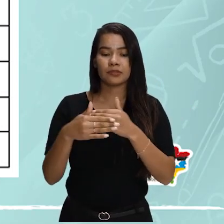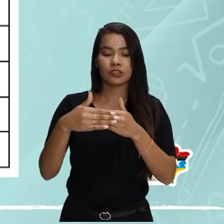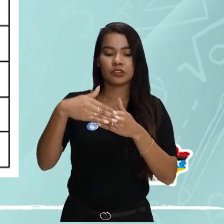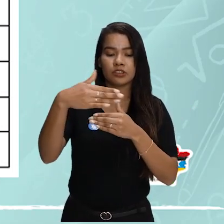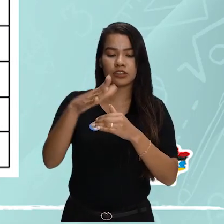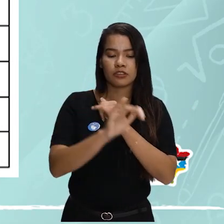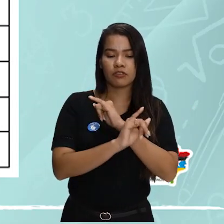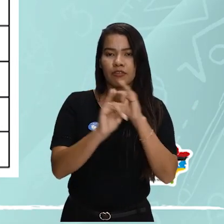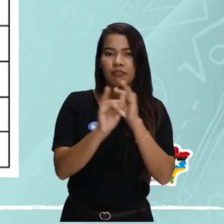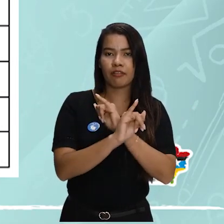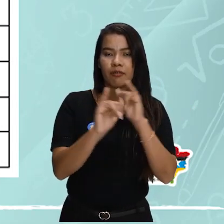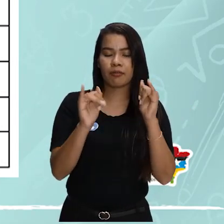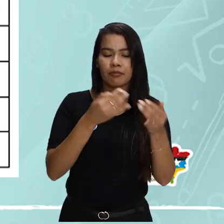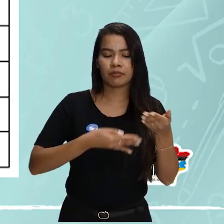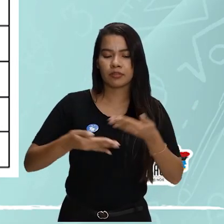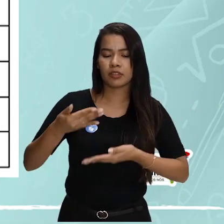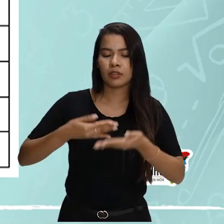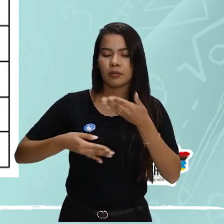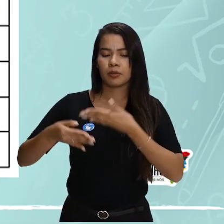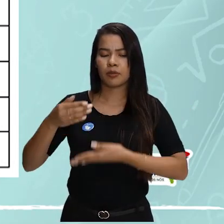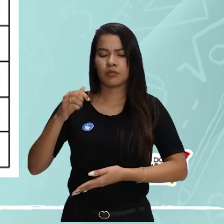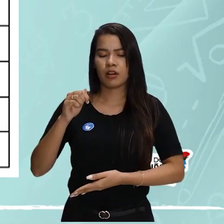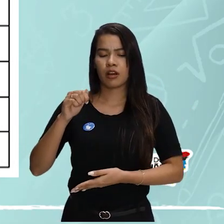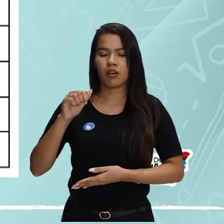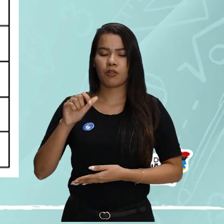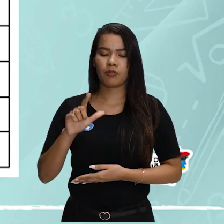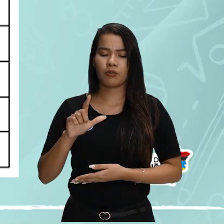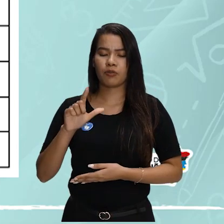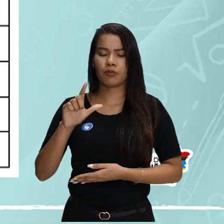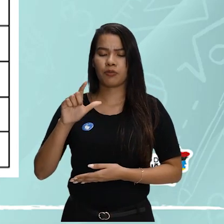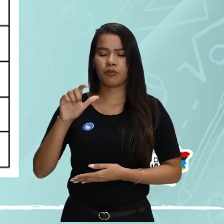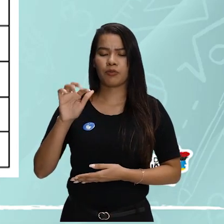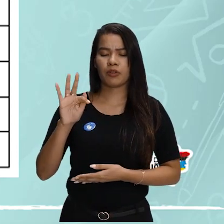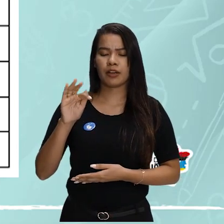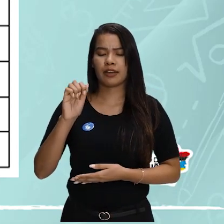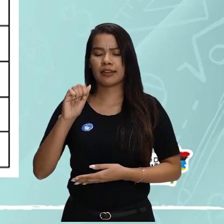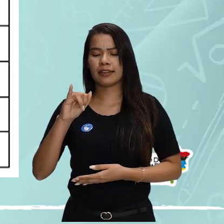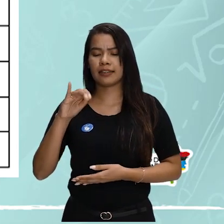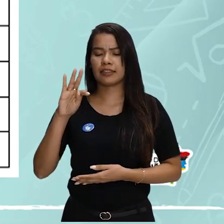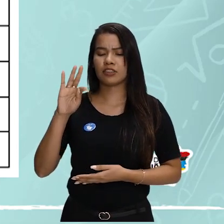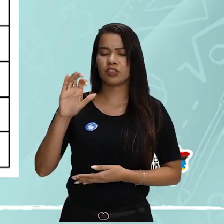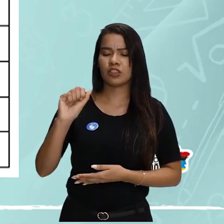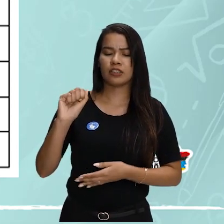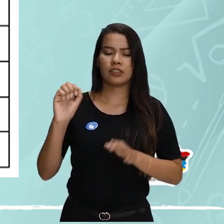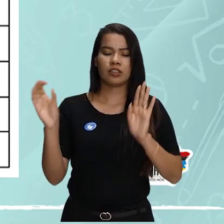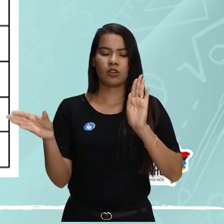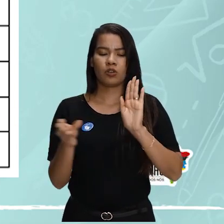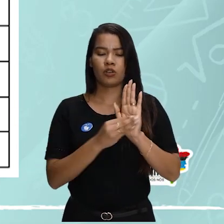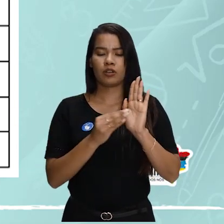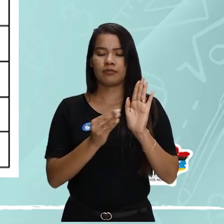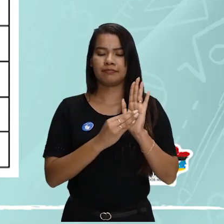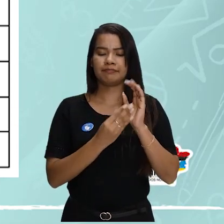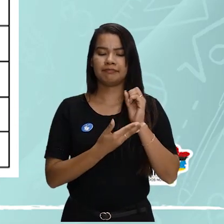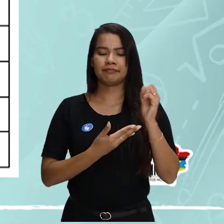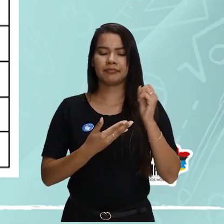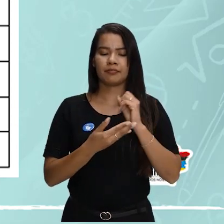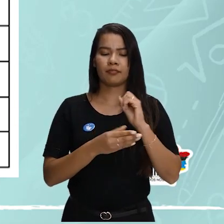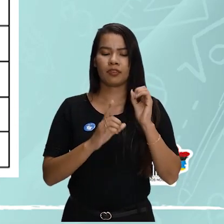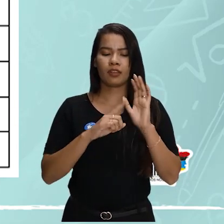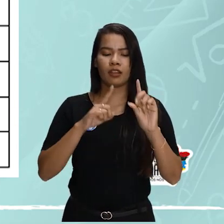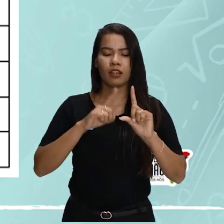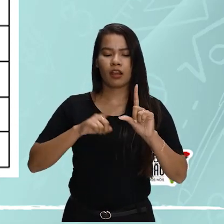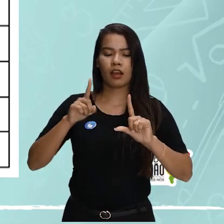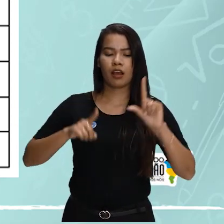informações fornecidas por um alfaiate, tá? Que incluem dados básicos sobre os clientes e a avaliação